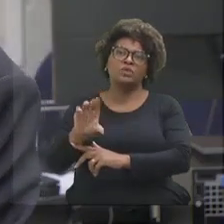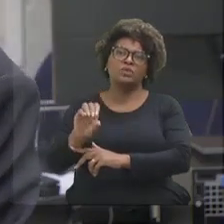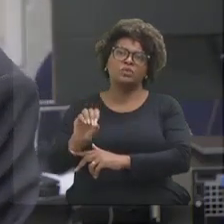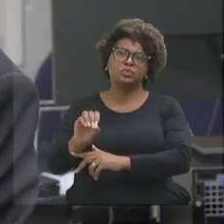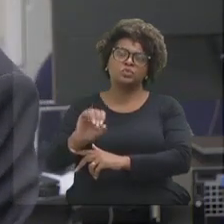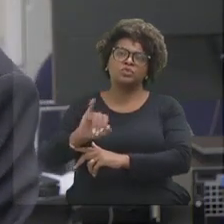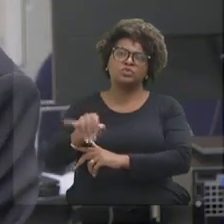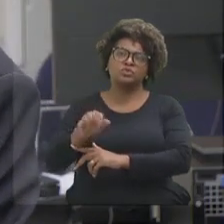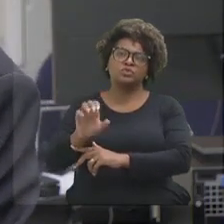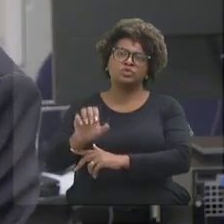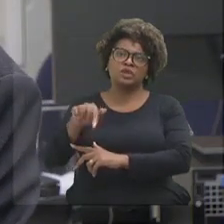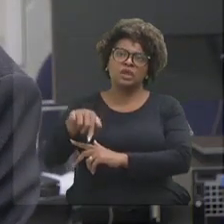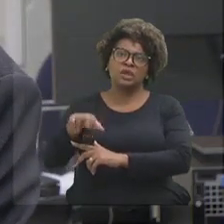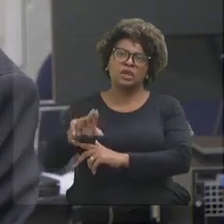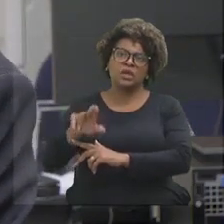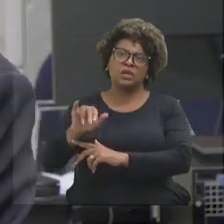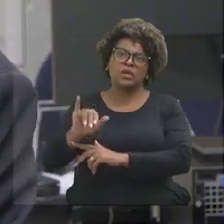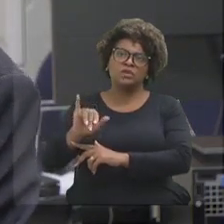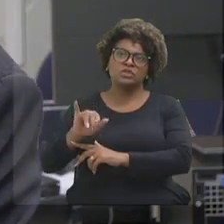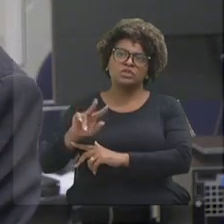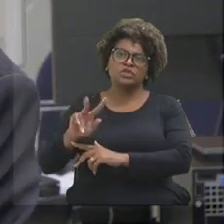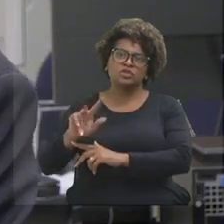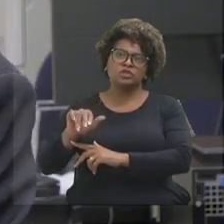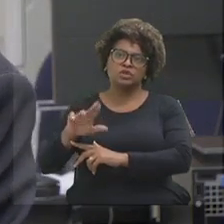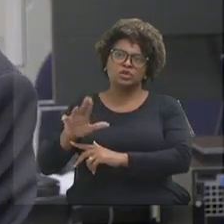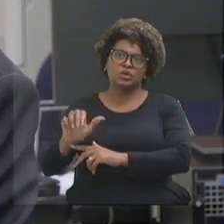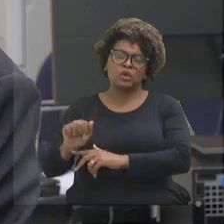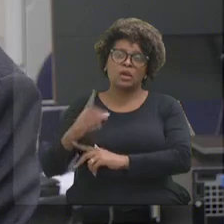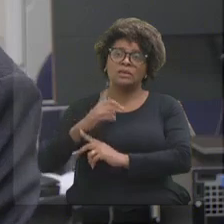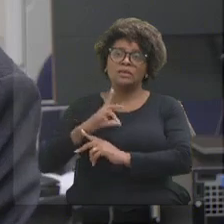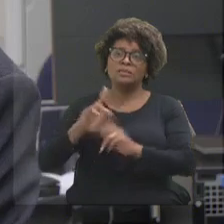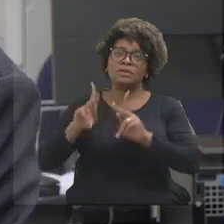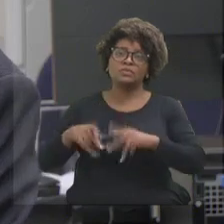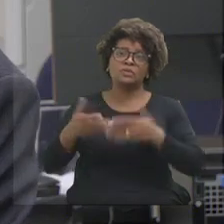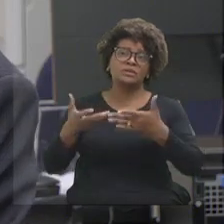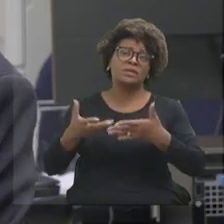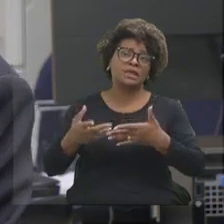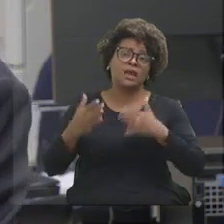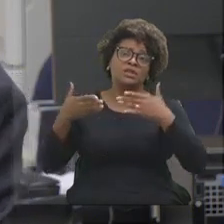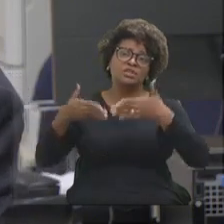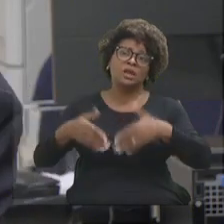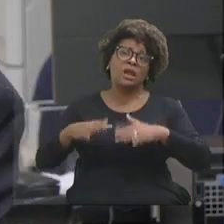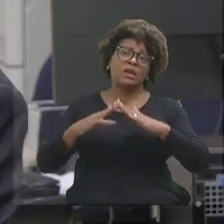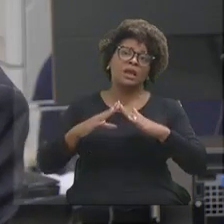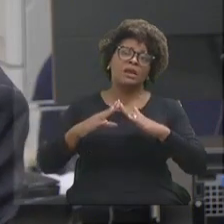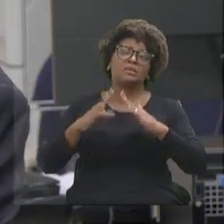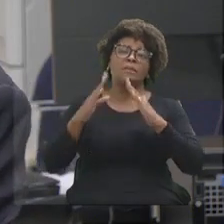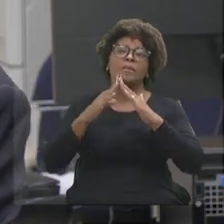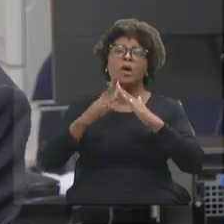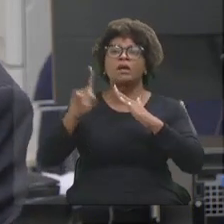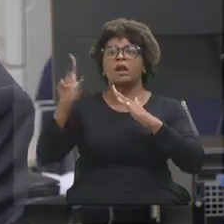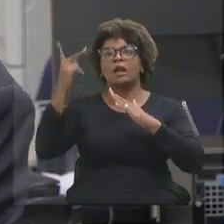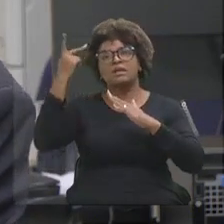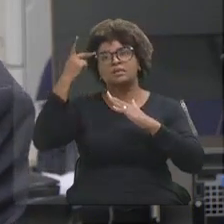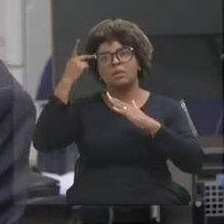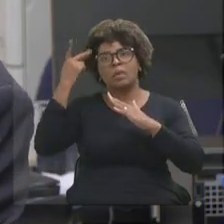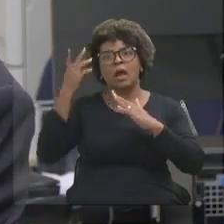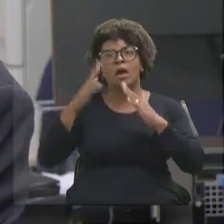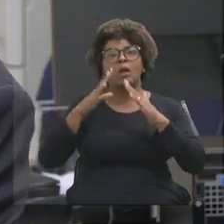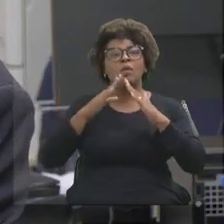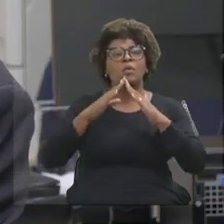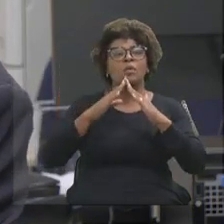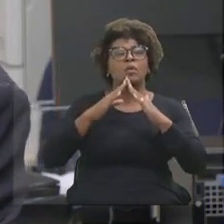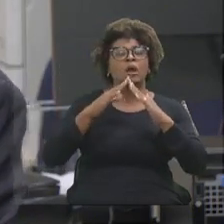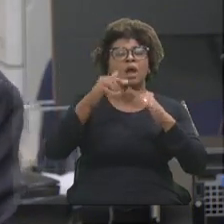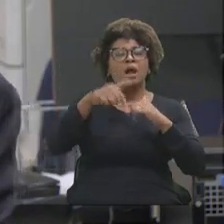Deputado e mora em São Paulo mora na capital aqui não podem retornar para perto dos seus parentes porque não tem